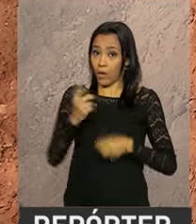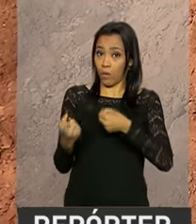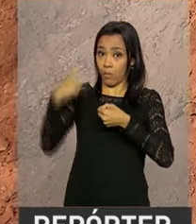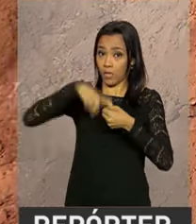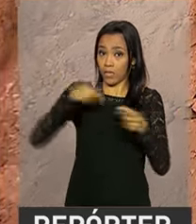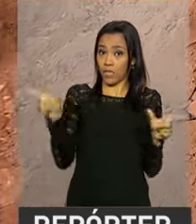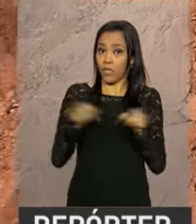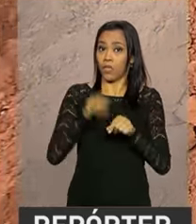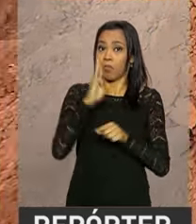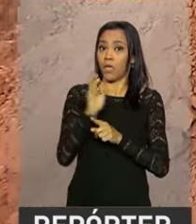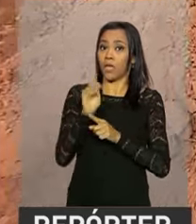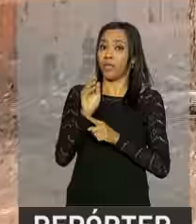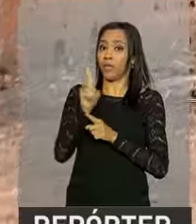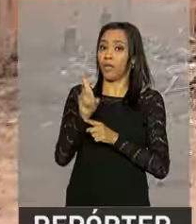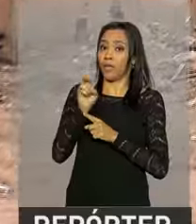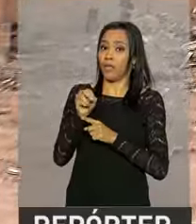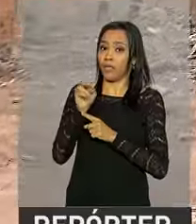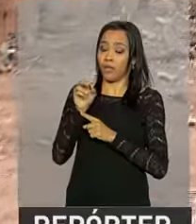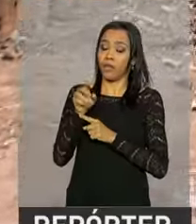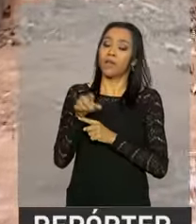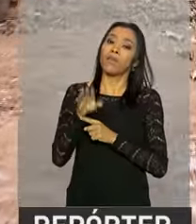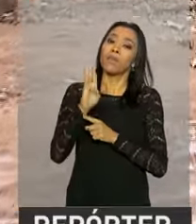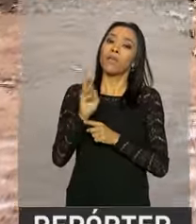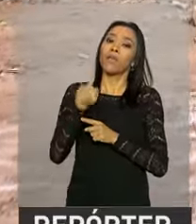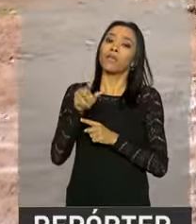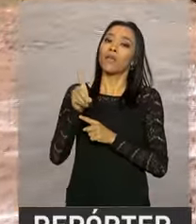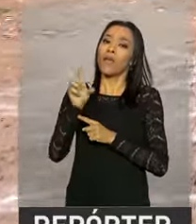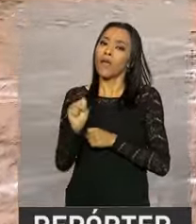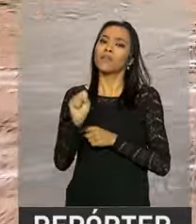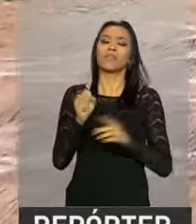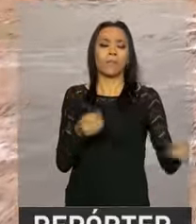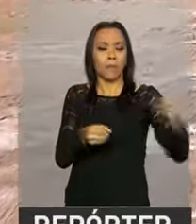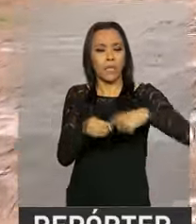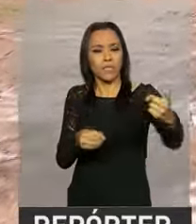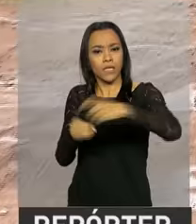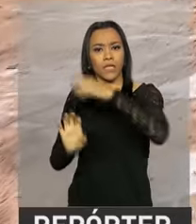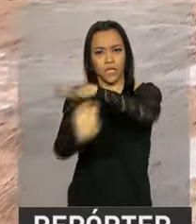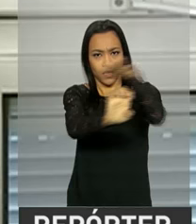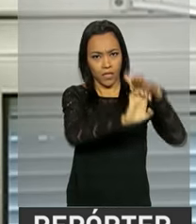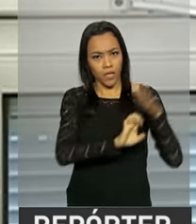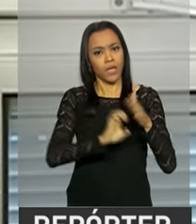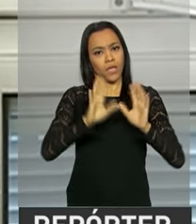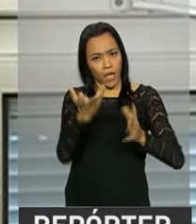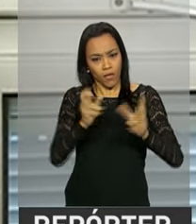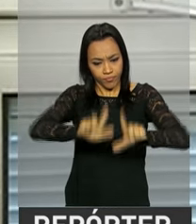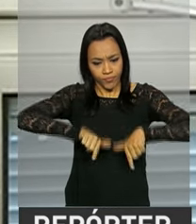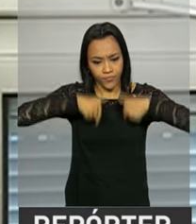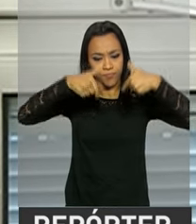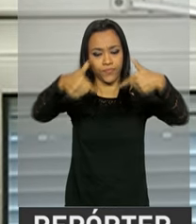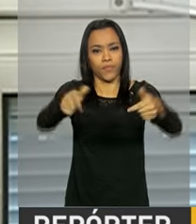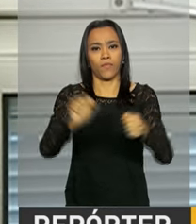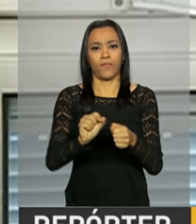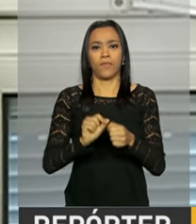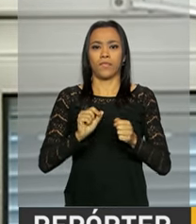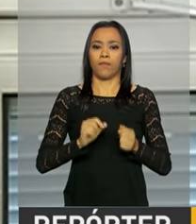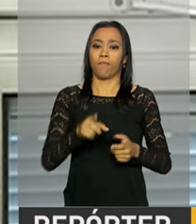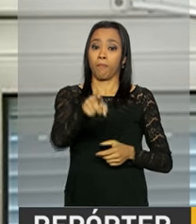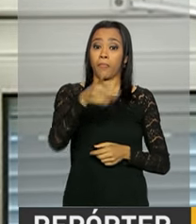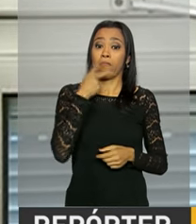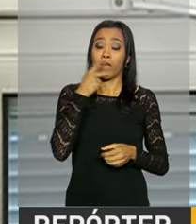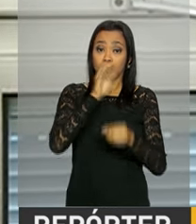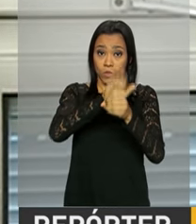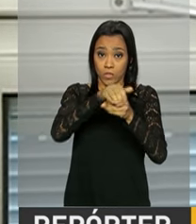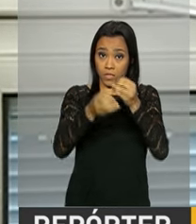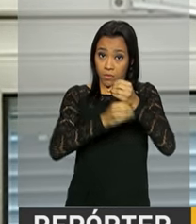recursos da iniciativa privada para garantir o acesso da população a esse e serviços O saneamento ele é uma atividade que tem todos os